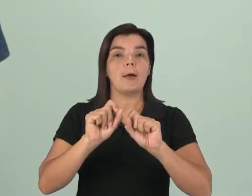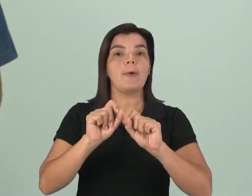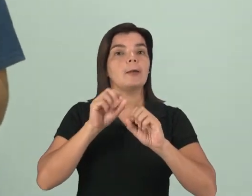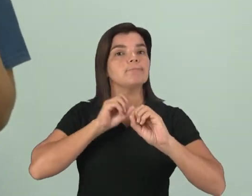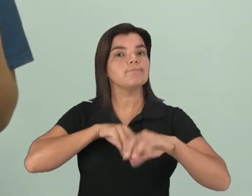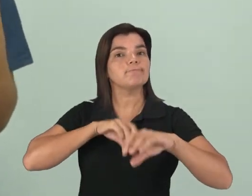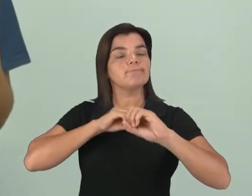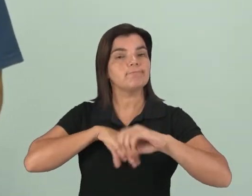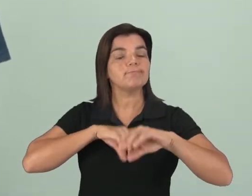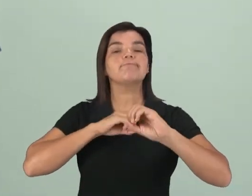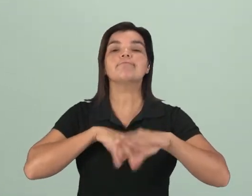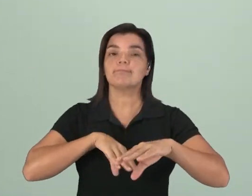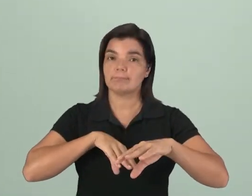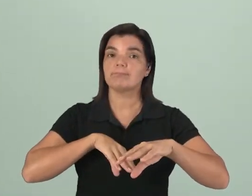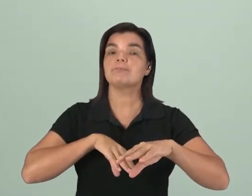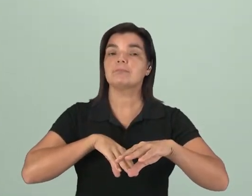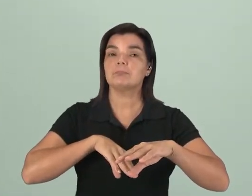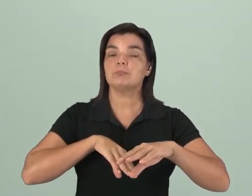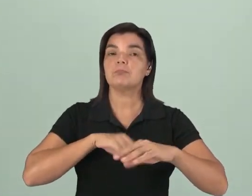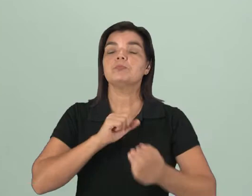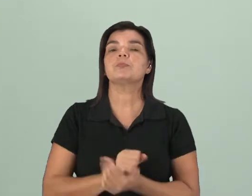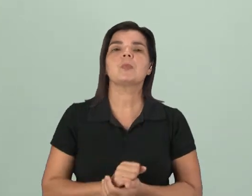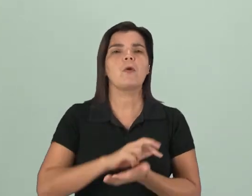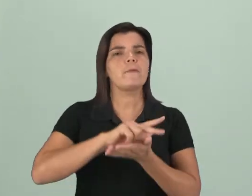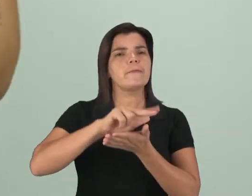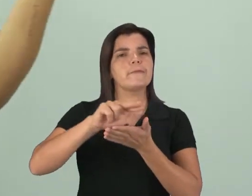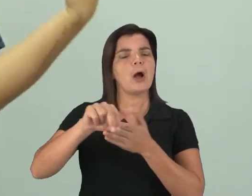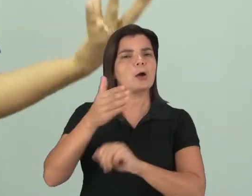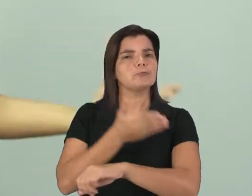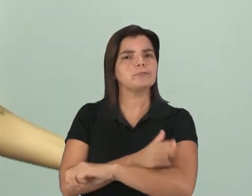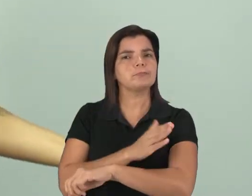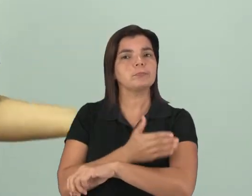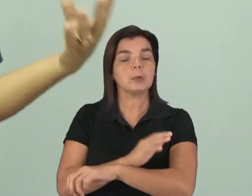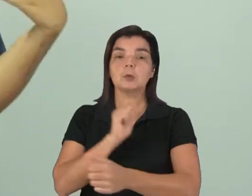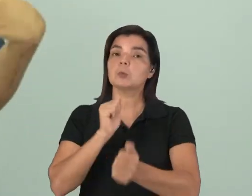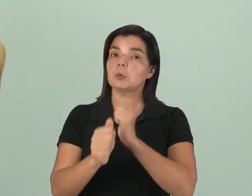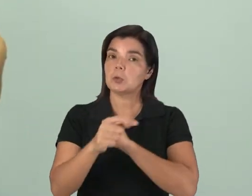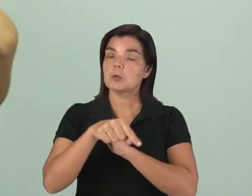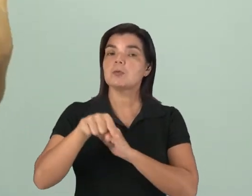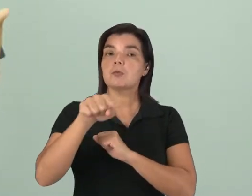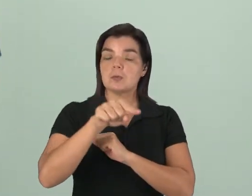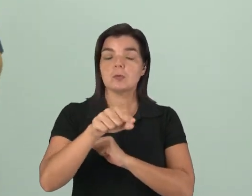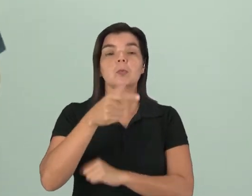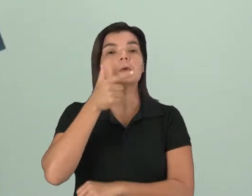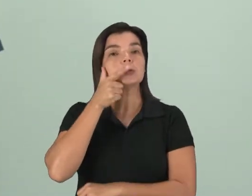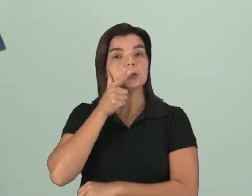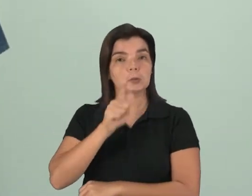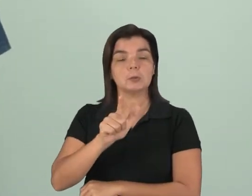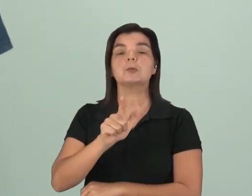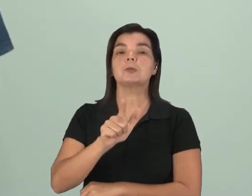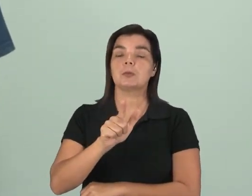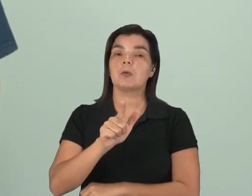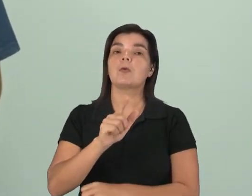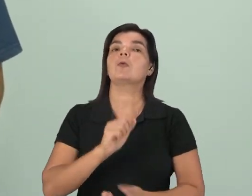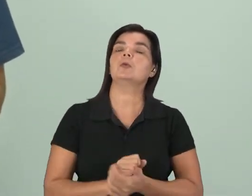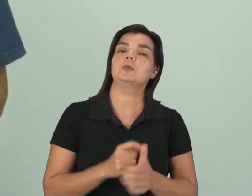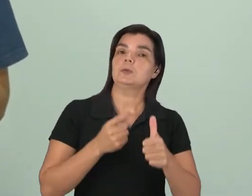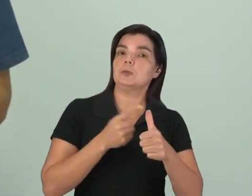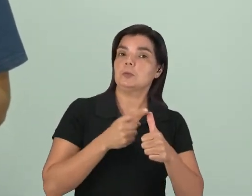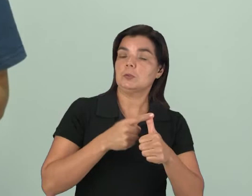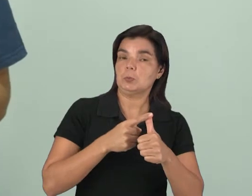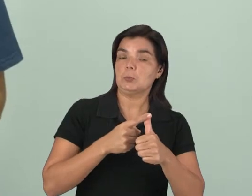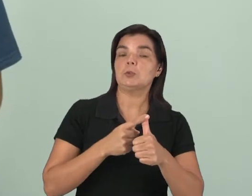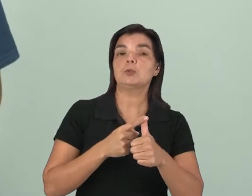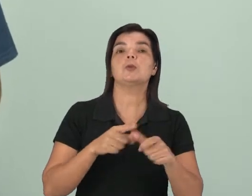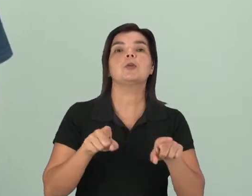norte, né? Ela vai te nortear para as várias práticas esportivas que vocês podem seguir, que podem virar esportes